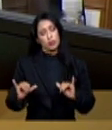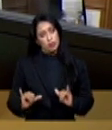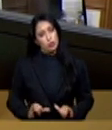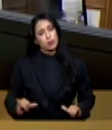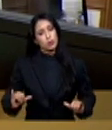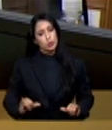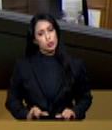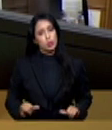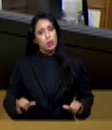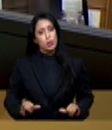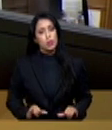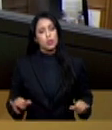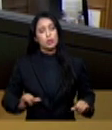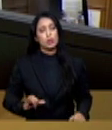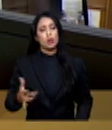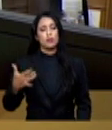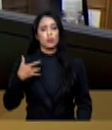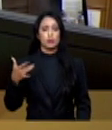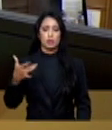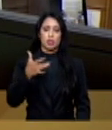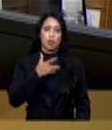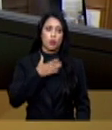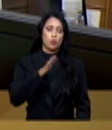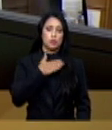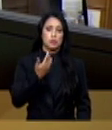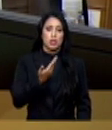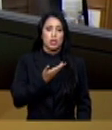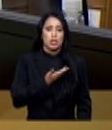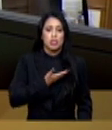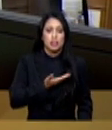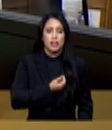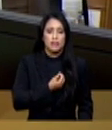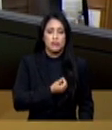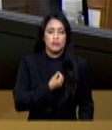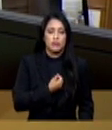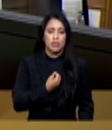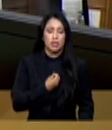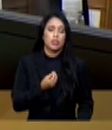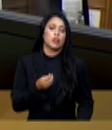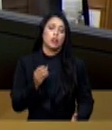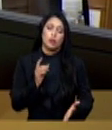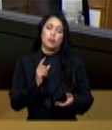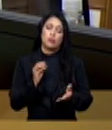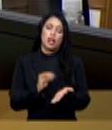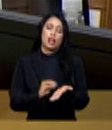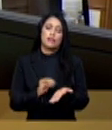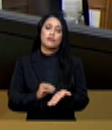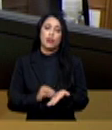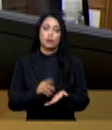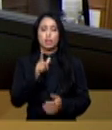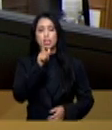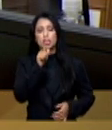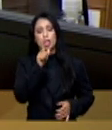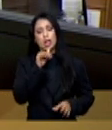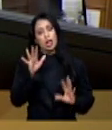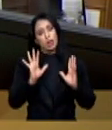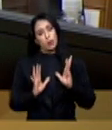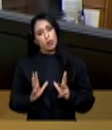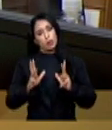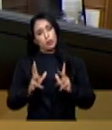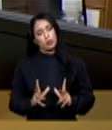aos riscos à Vida e a saúde diante da ausência de adequada abastecimento de água potável